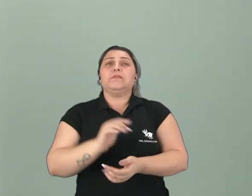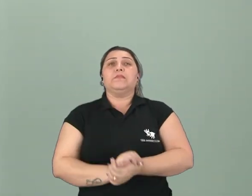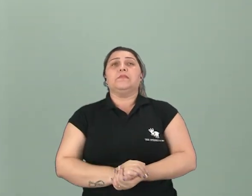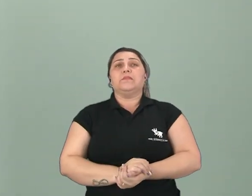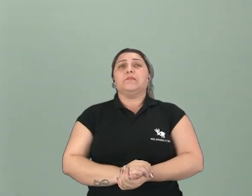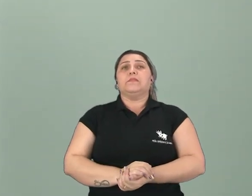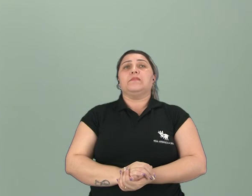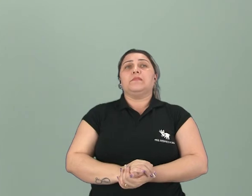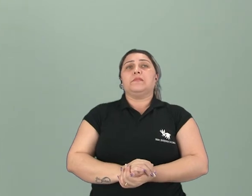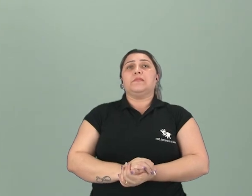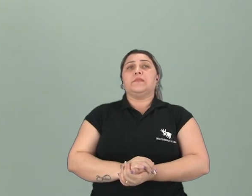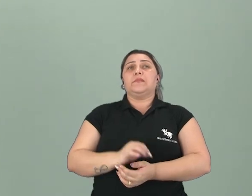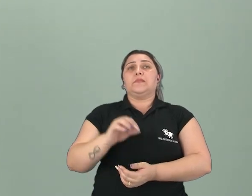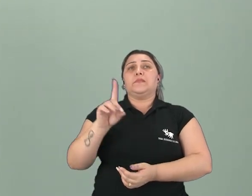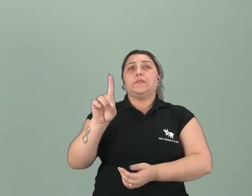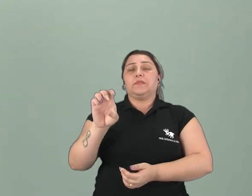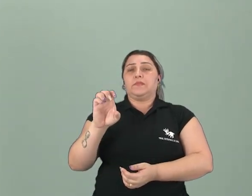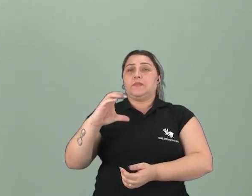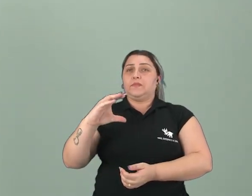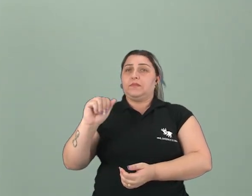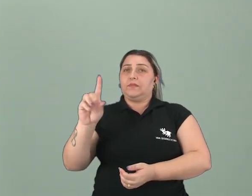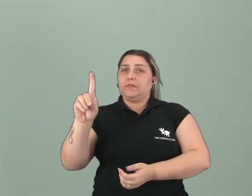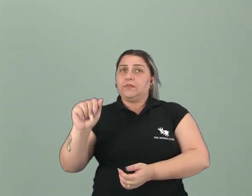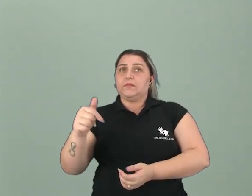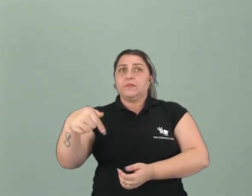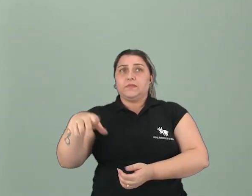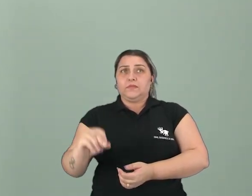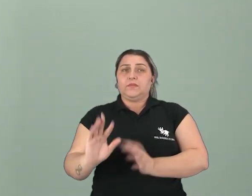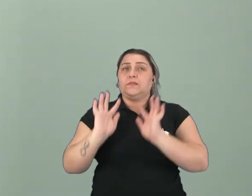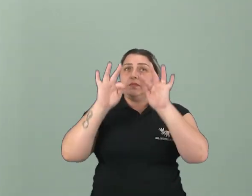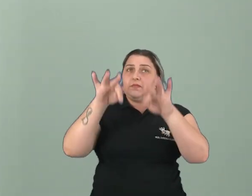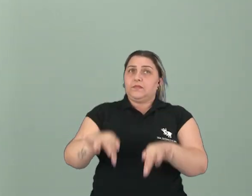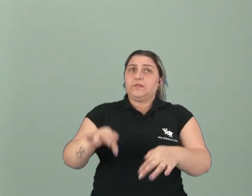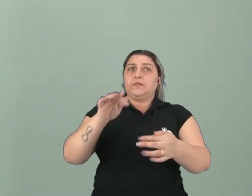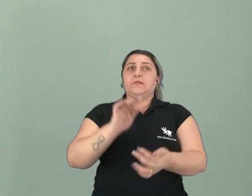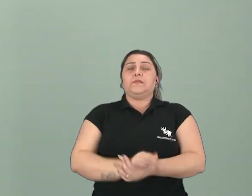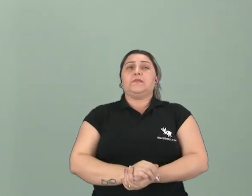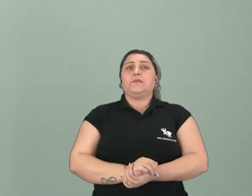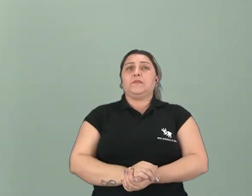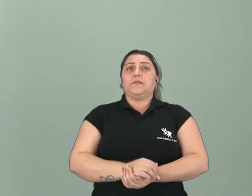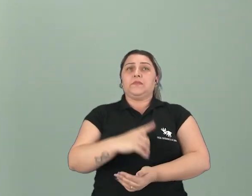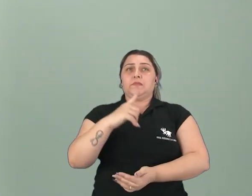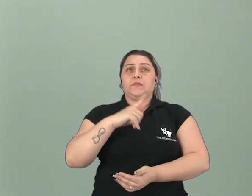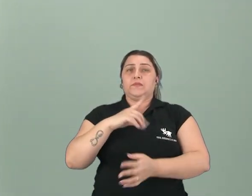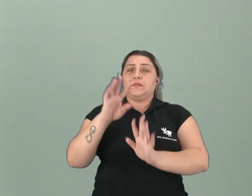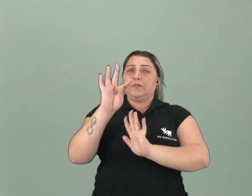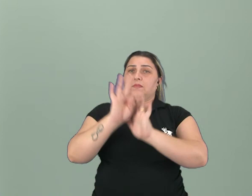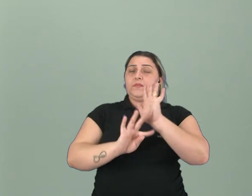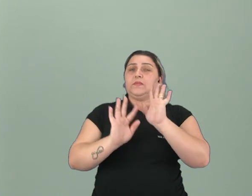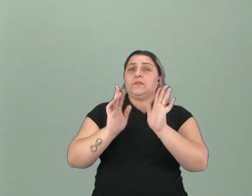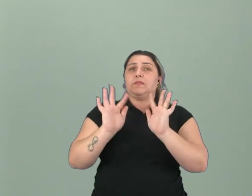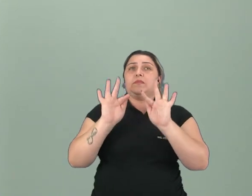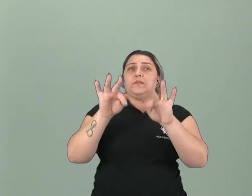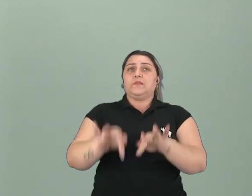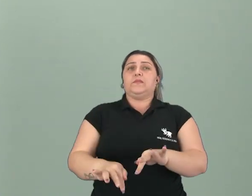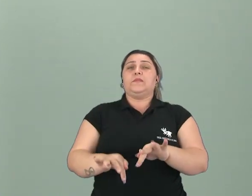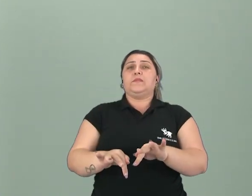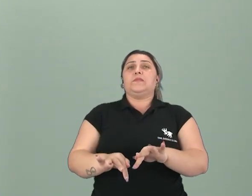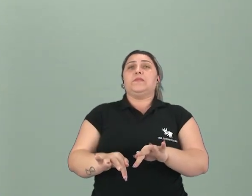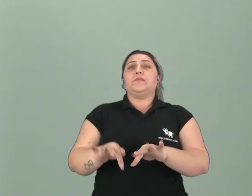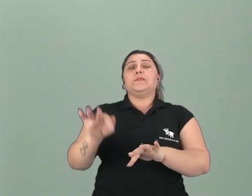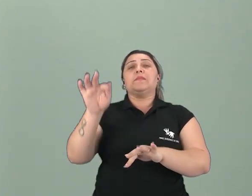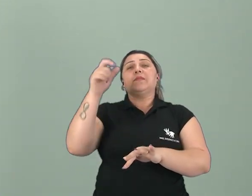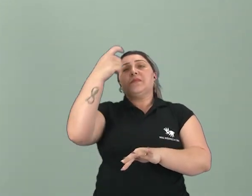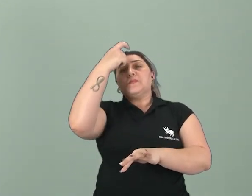como na década de 70. E olhem só, para a gente finalizar, como o texto termina no gênero